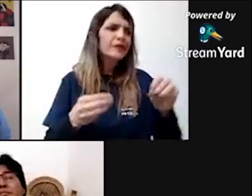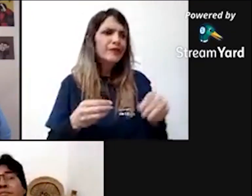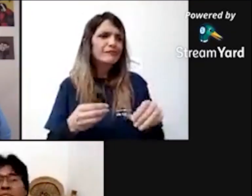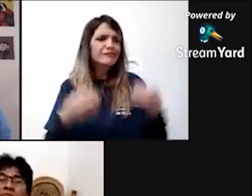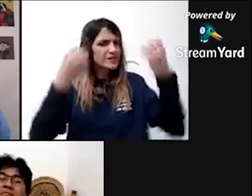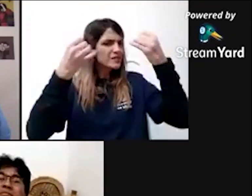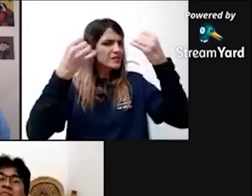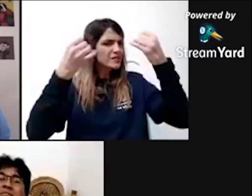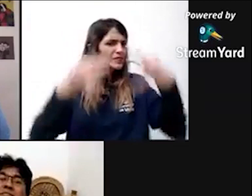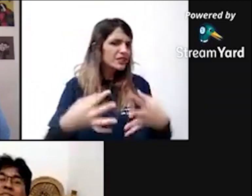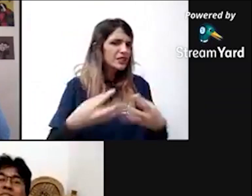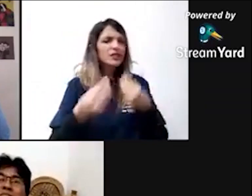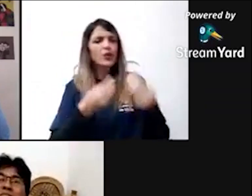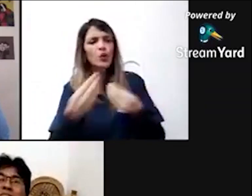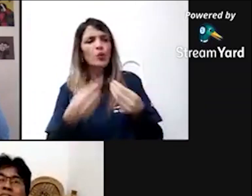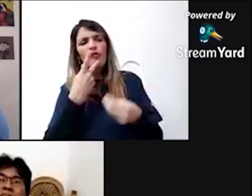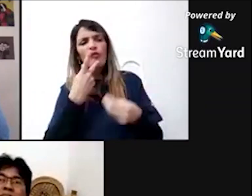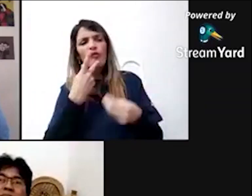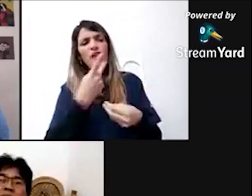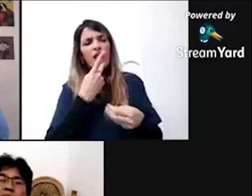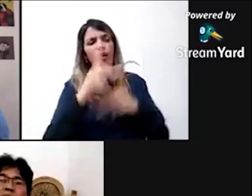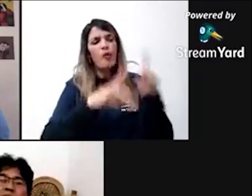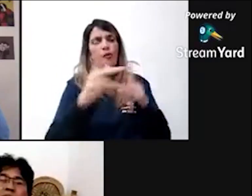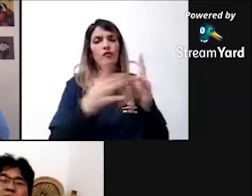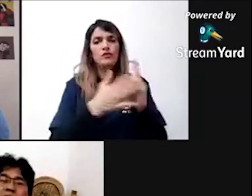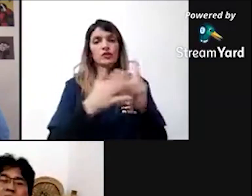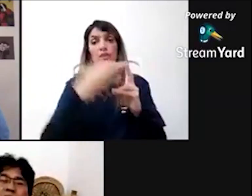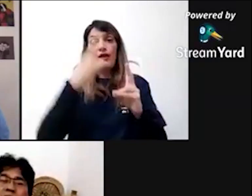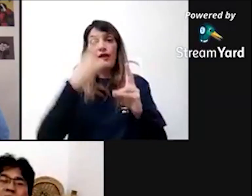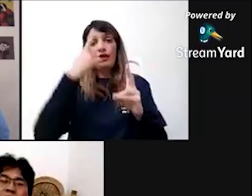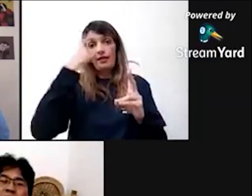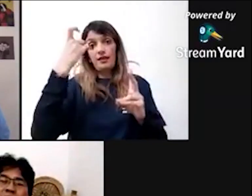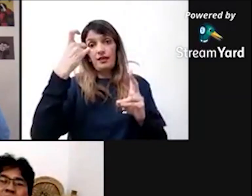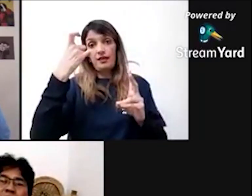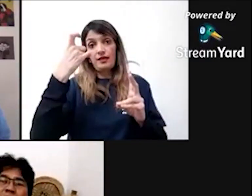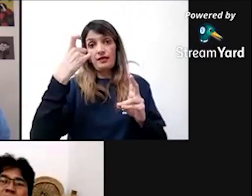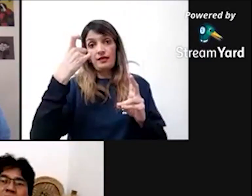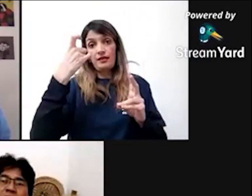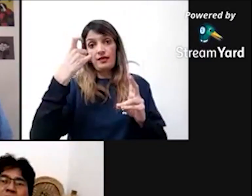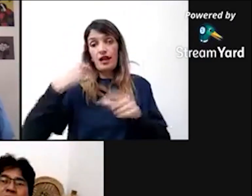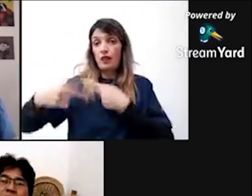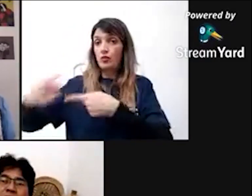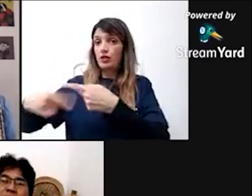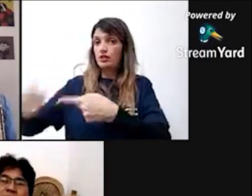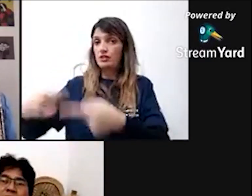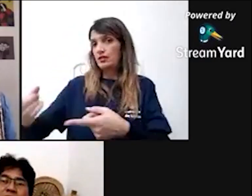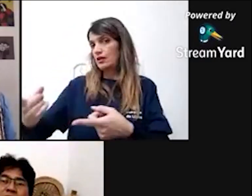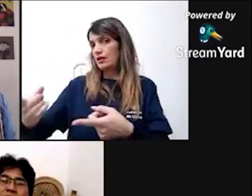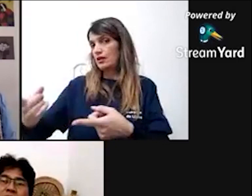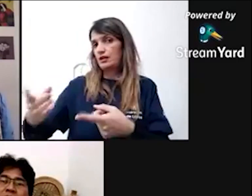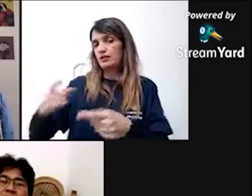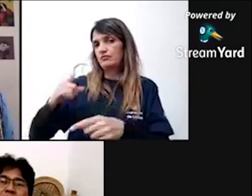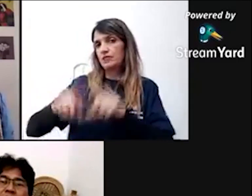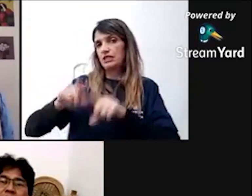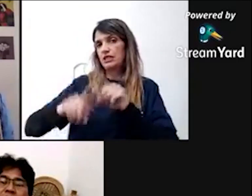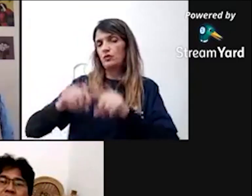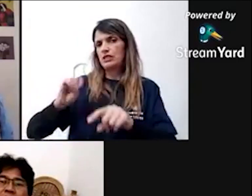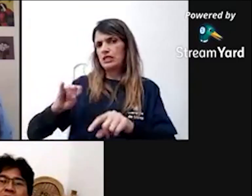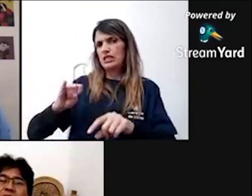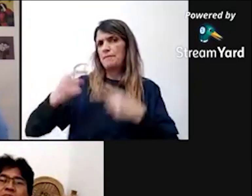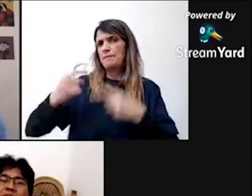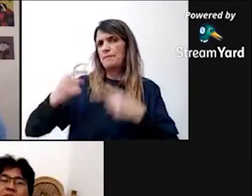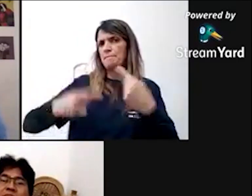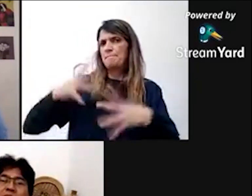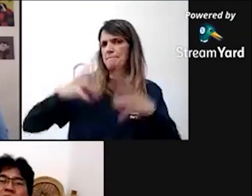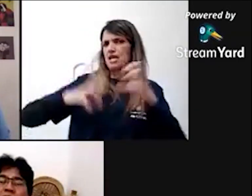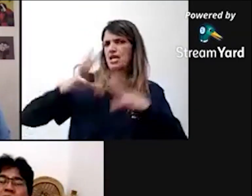explicações? Que a ideia também do material é um pouco atualizar repertórios. Se a gente briga contra a palavra índio, a